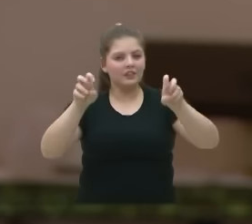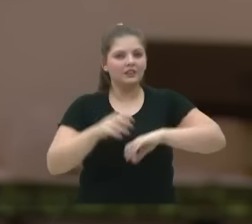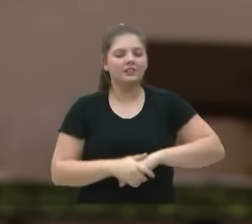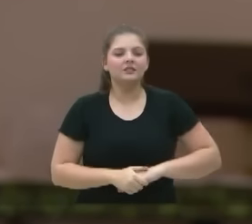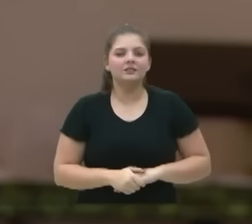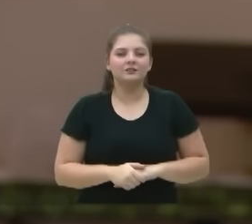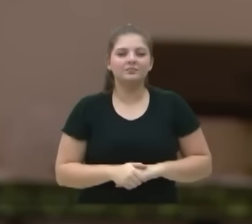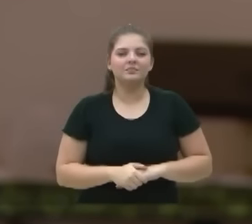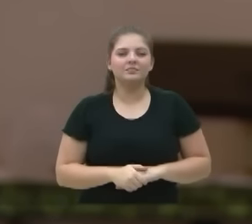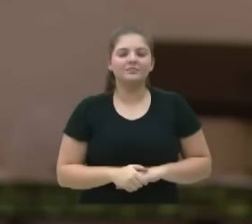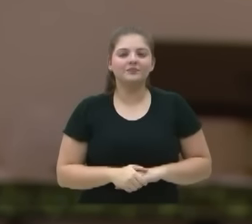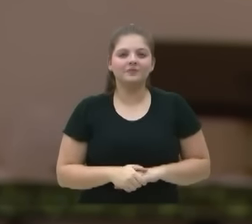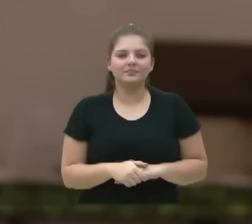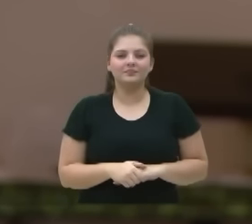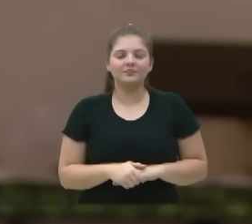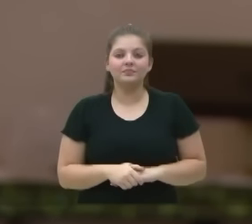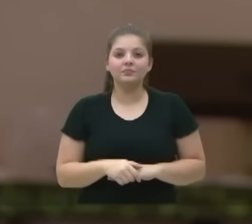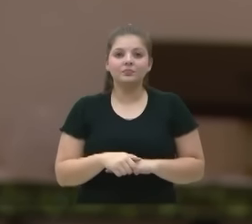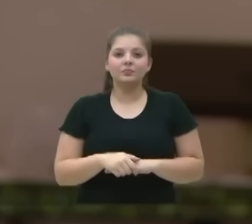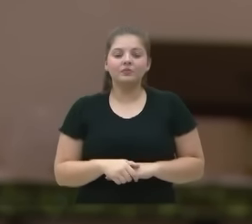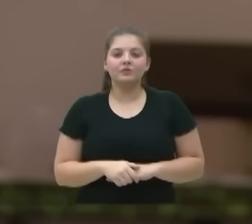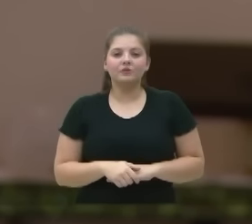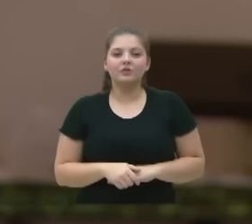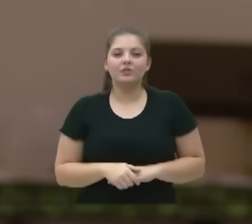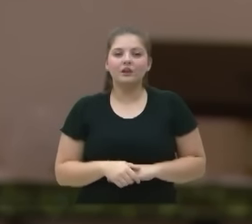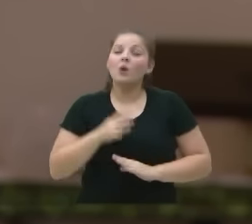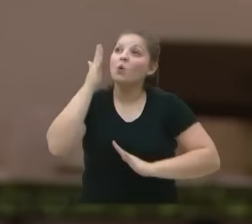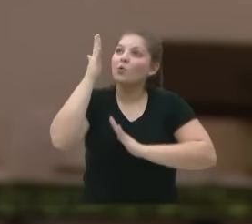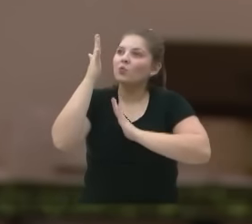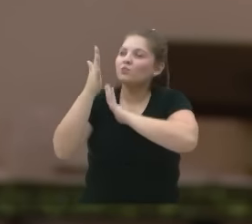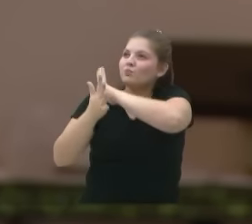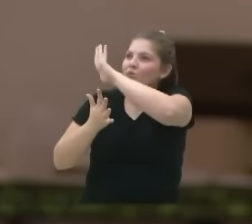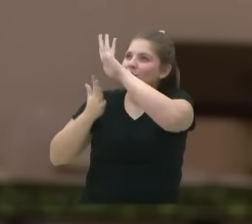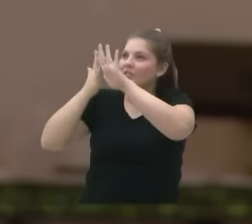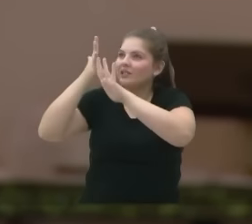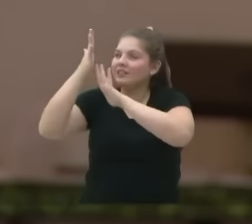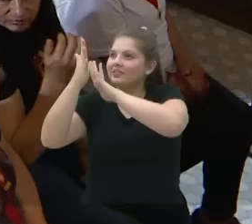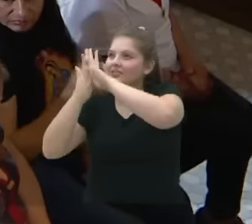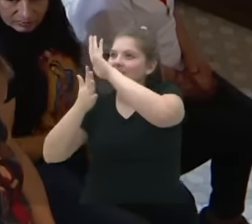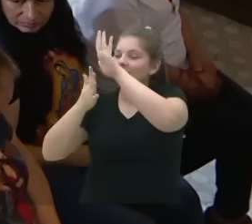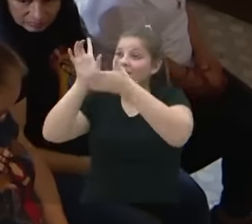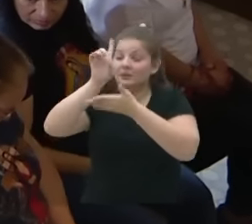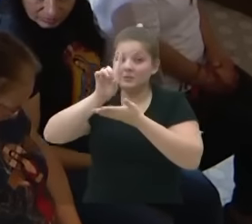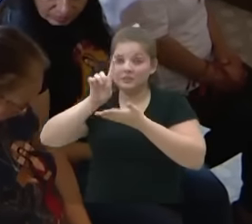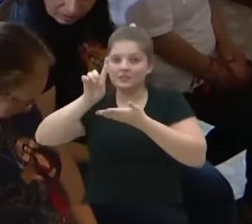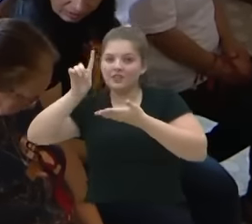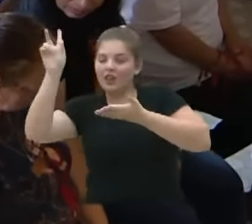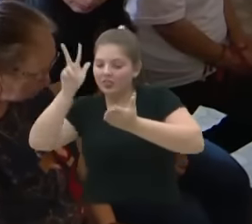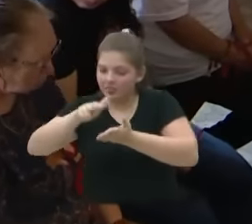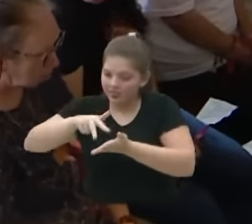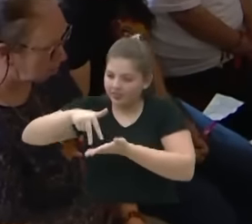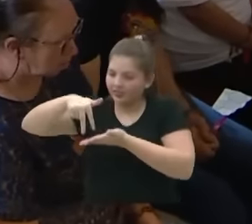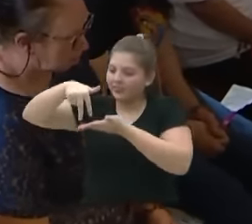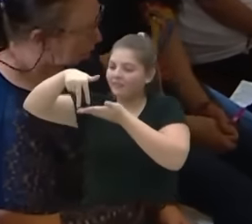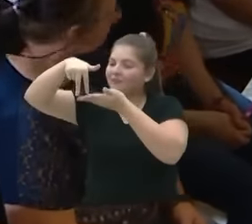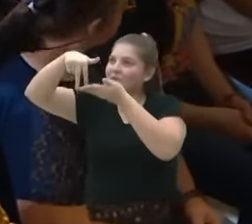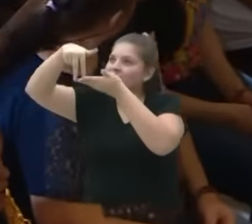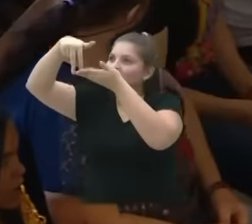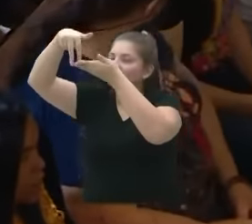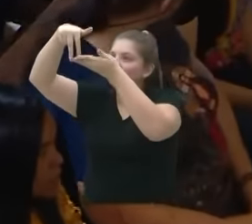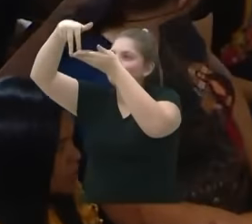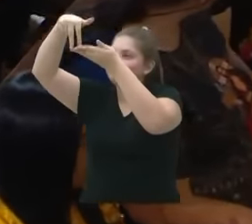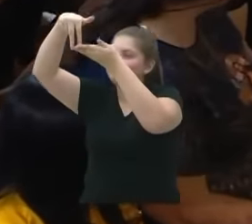aclamações Deus se elevou, o Senhor subiu ao toque da trombeta. Todos. Por entre